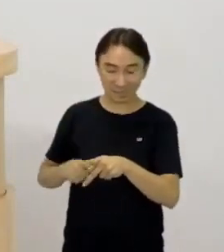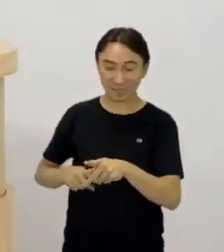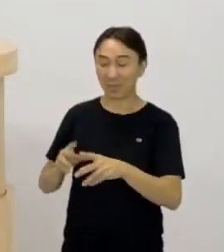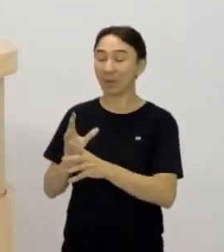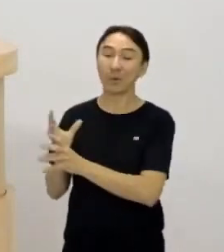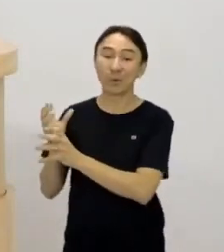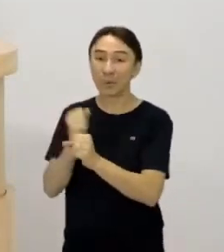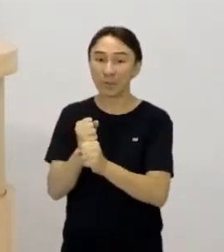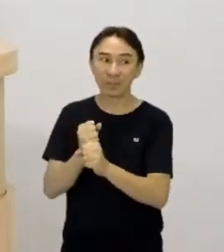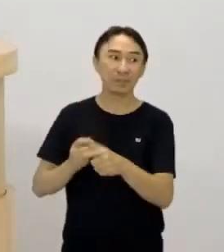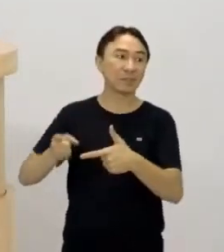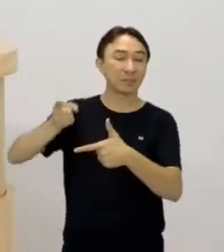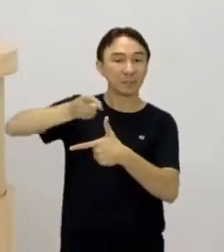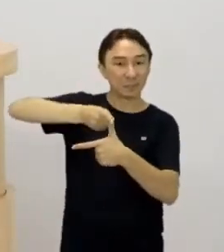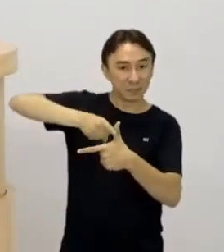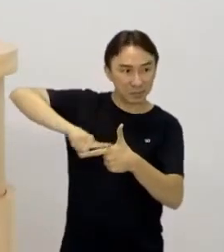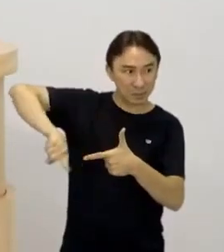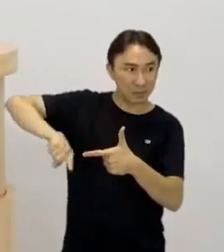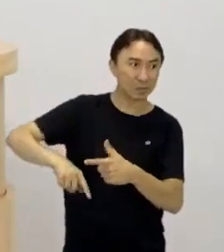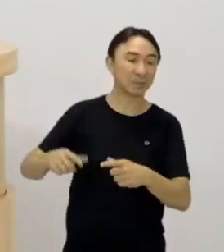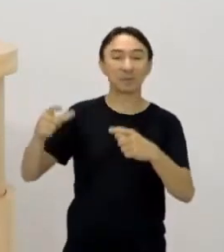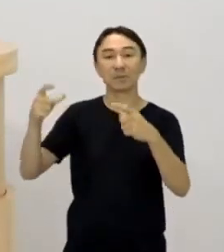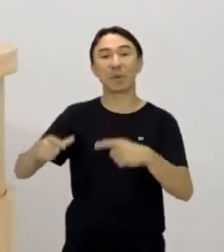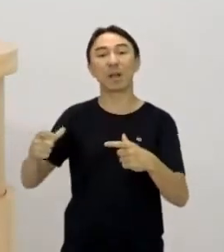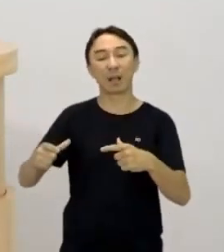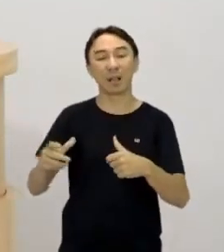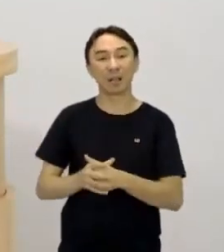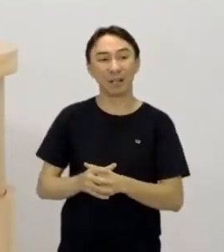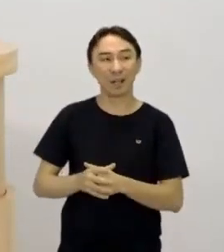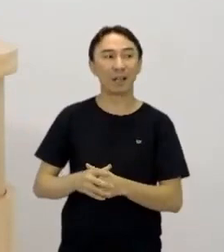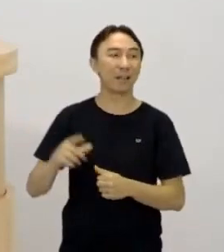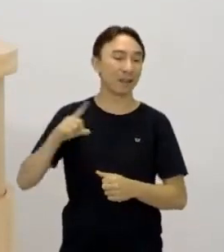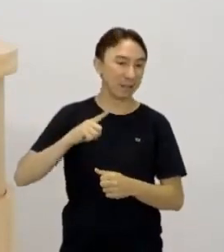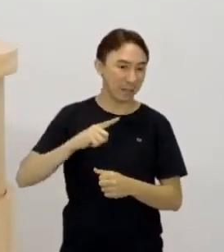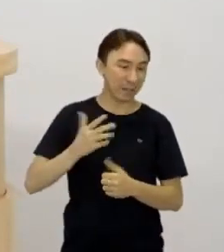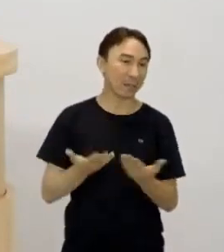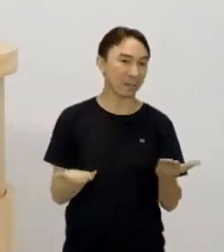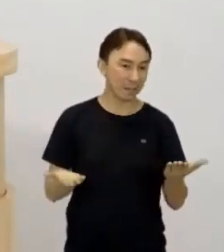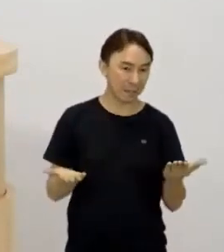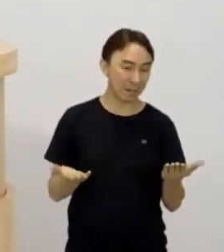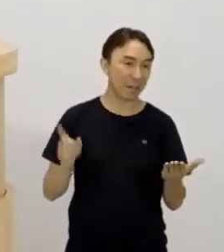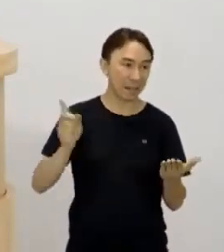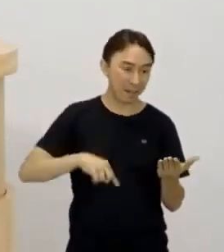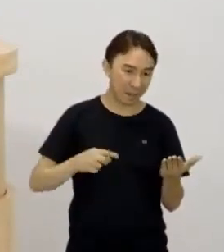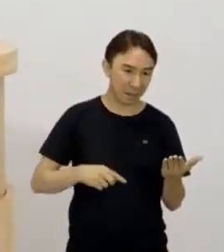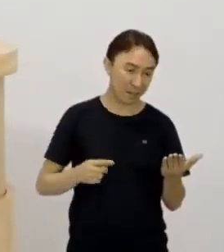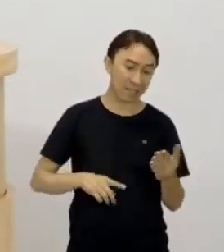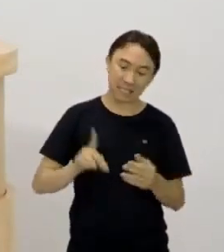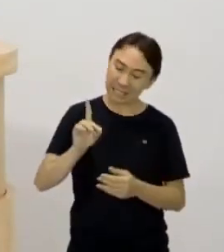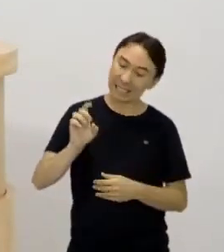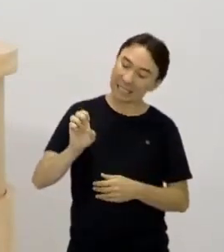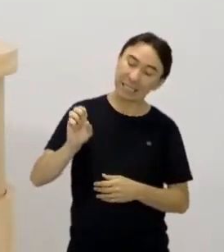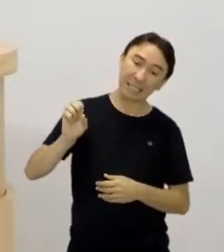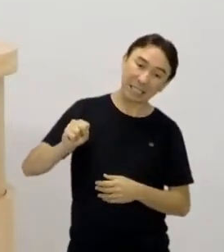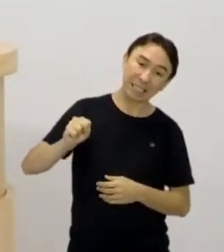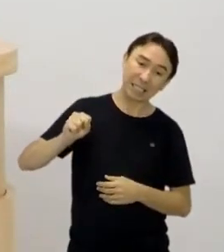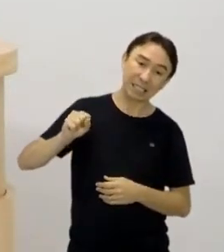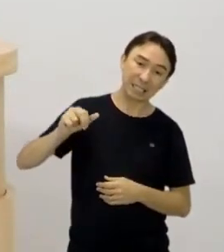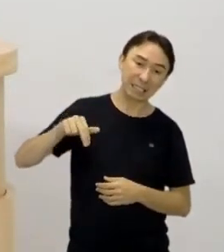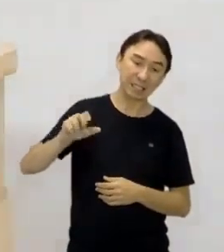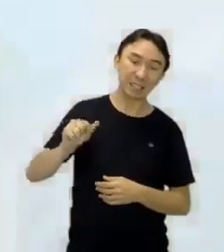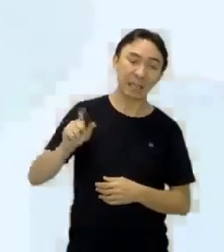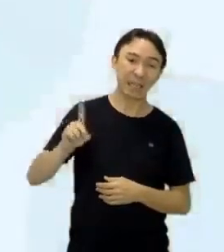uma população elevada e uma área pequena, a densidade relativa vai ser muito elevada. E a gente vai ver de novo